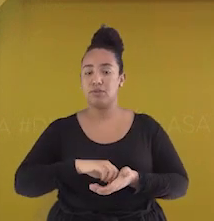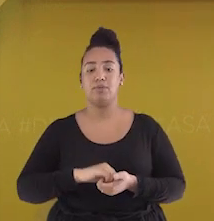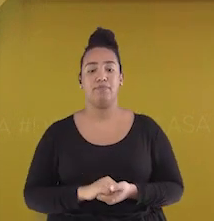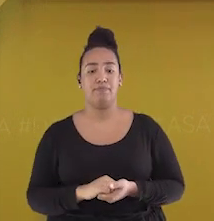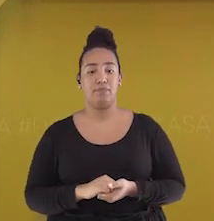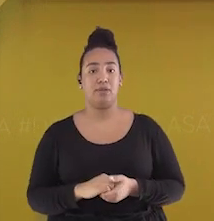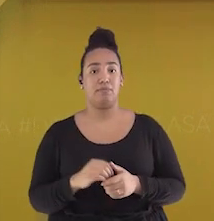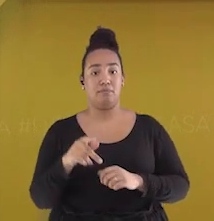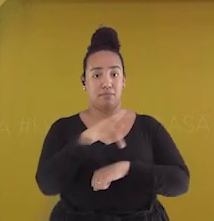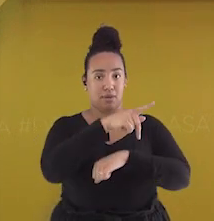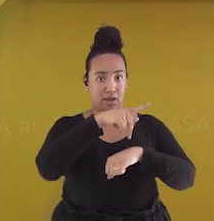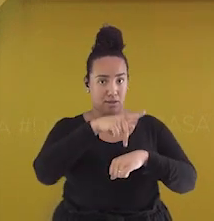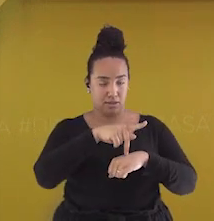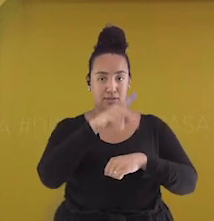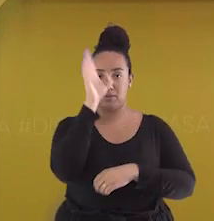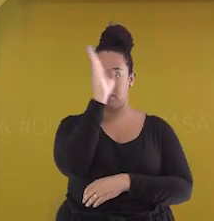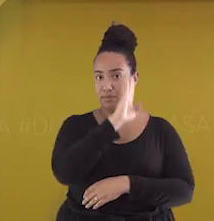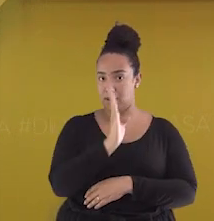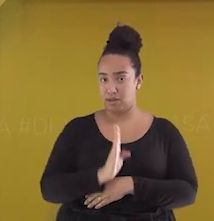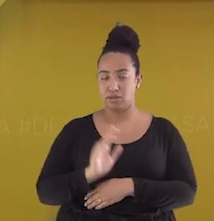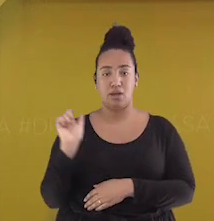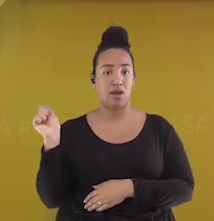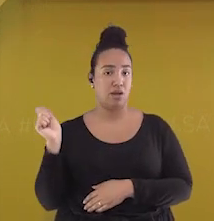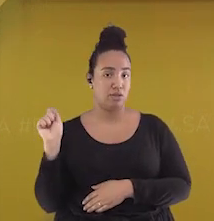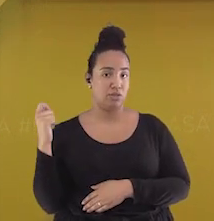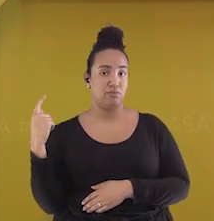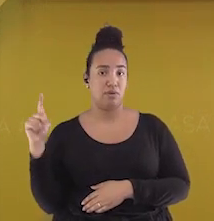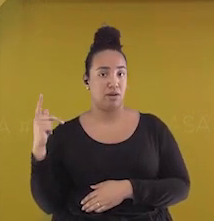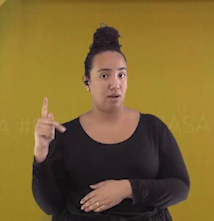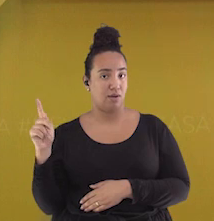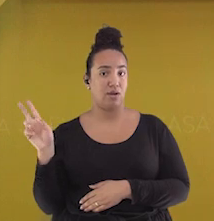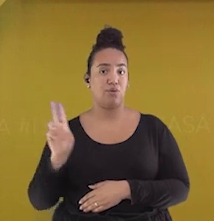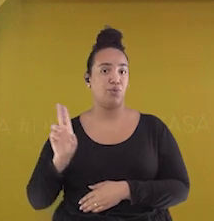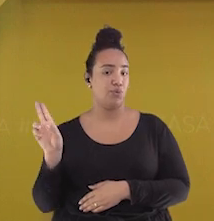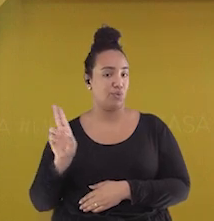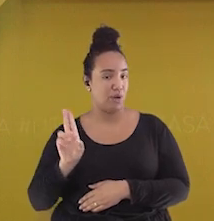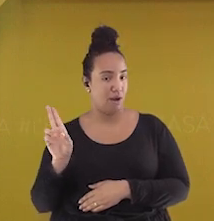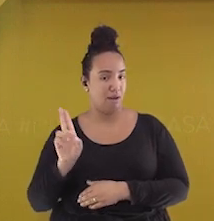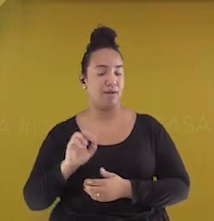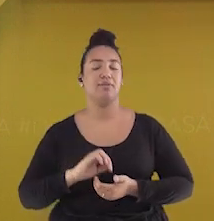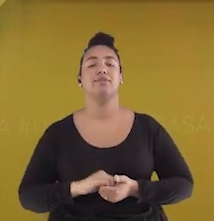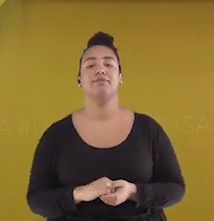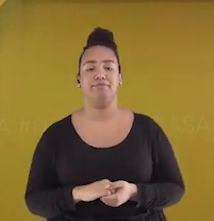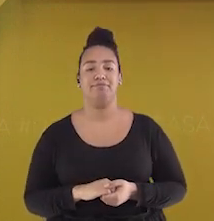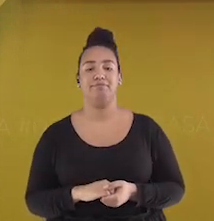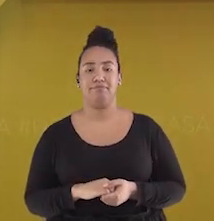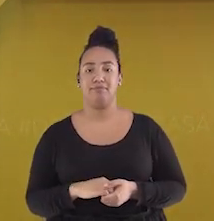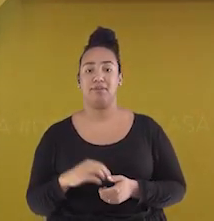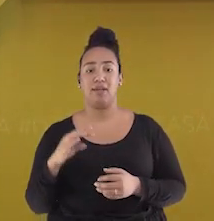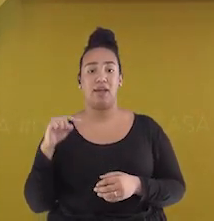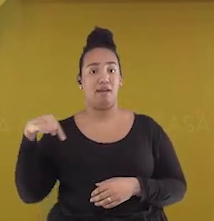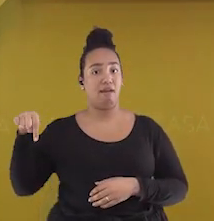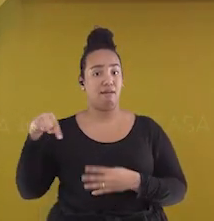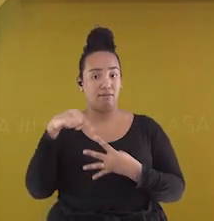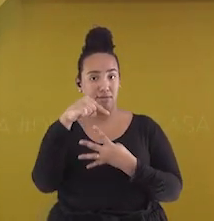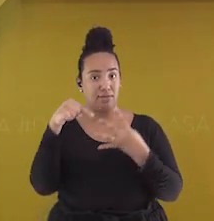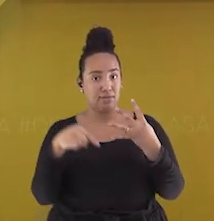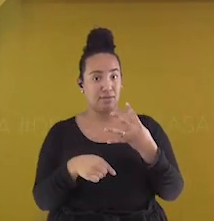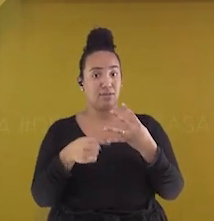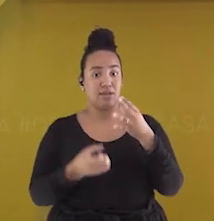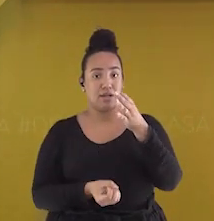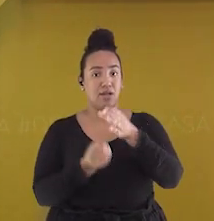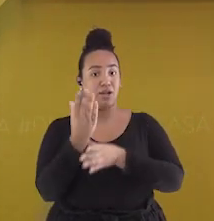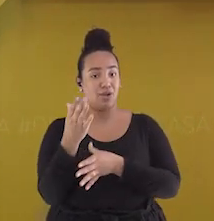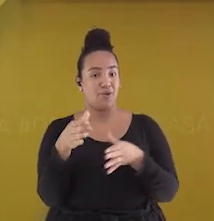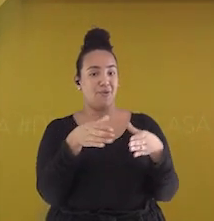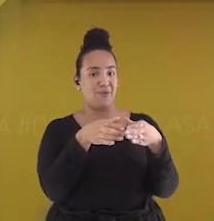Assunção, por Brasil, Argentina, Paraguai e Uruguai, membros fundadores do